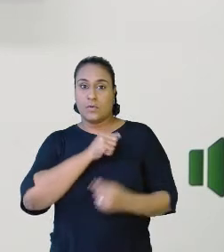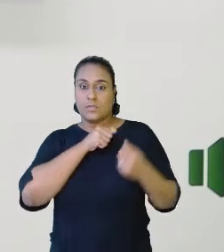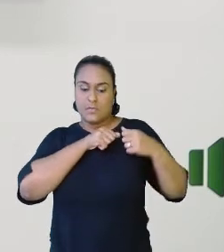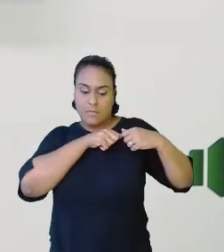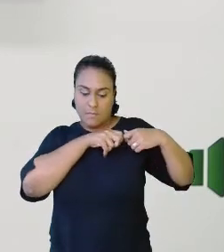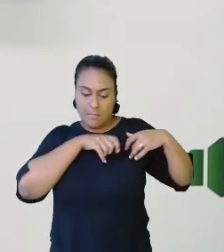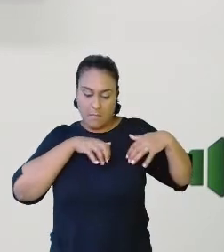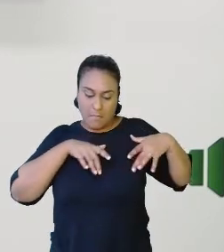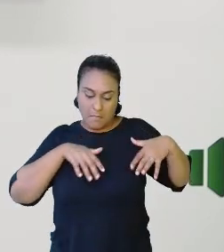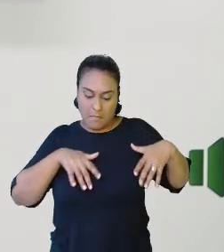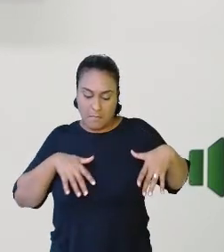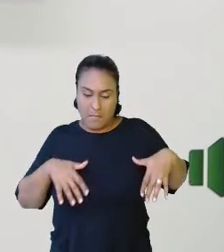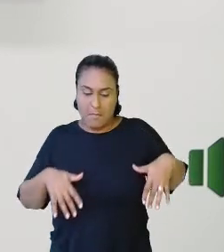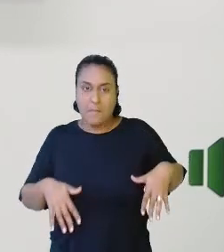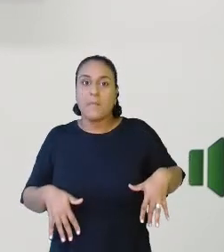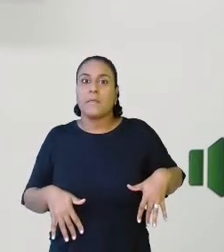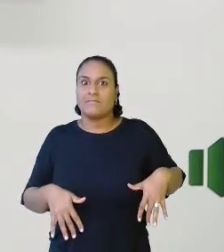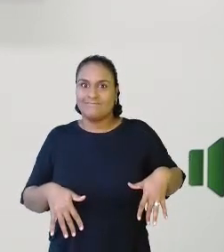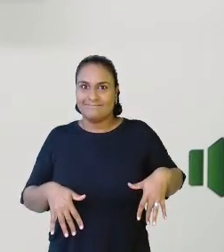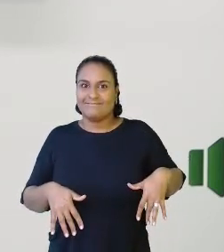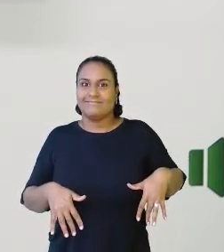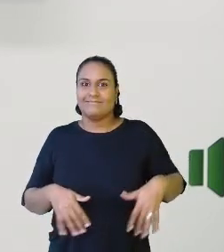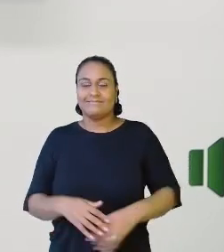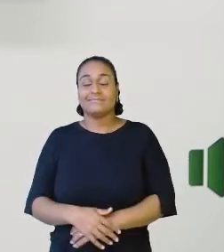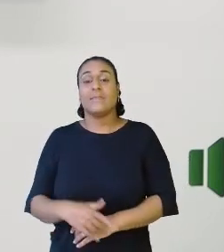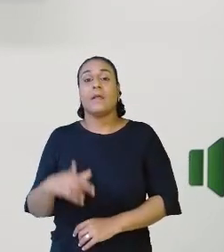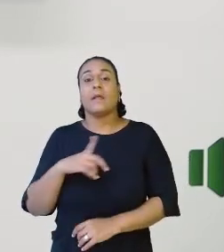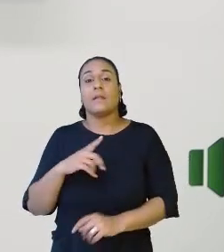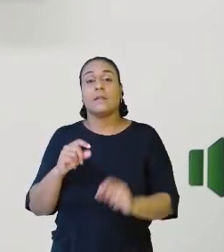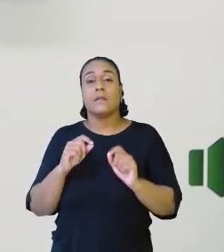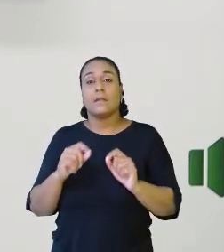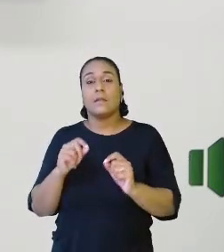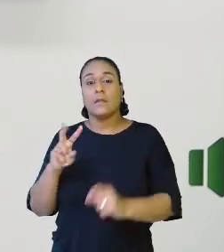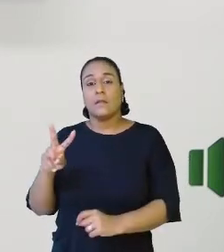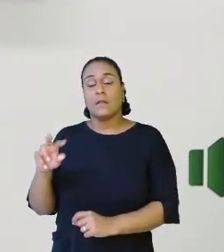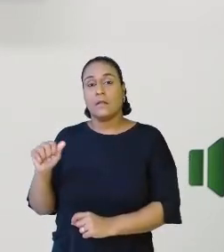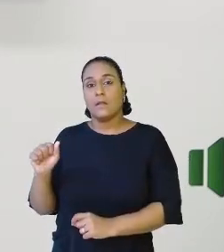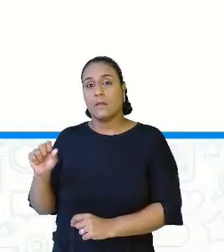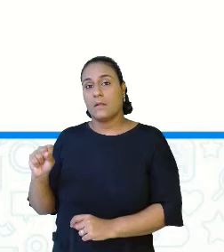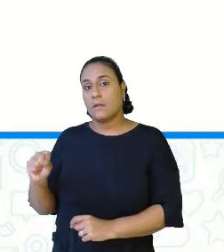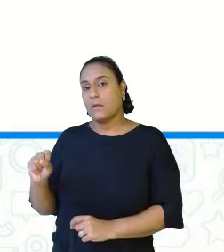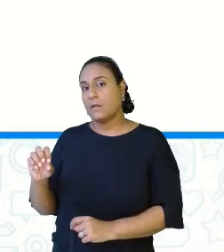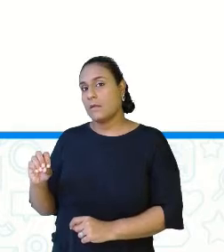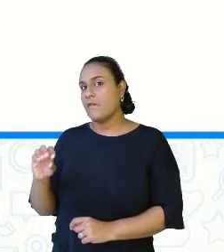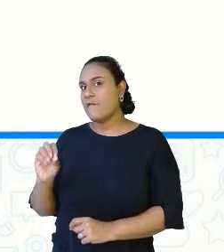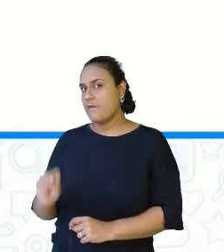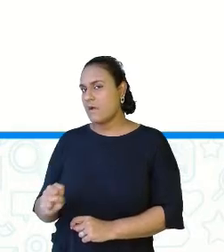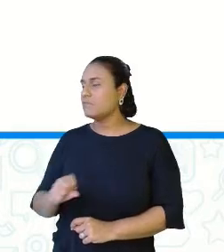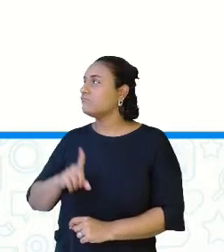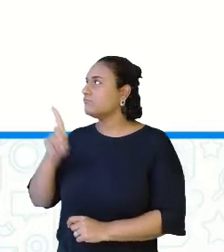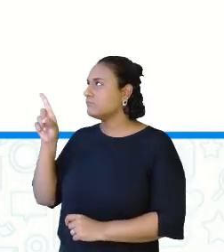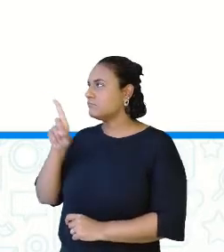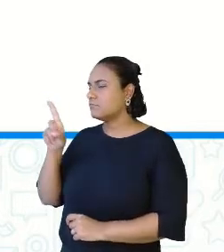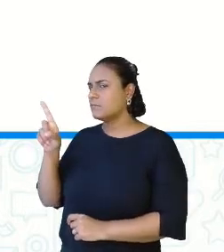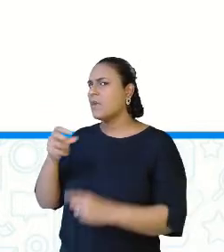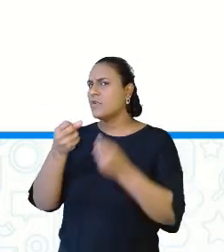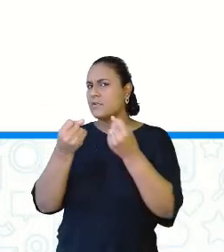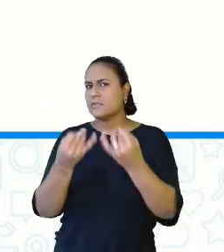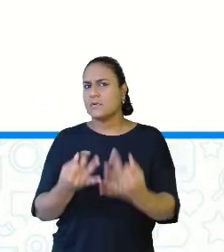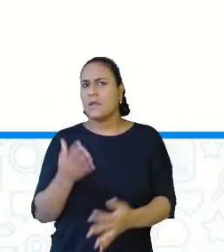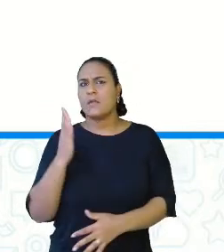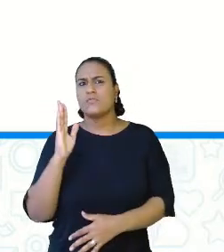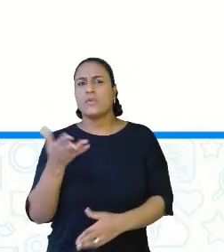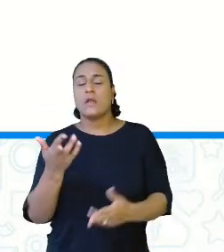órgãos e tecidos. E nós temos os vasos capilares, que eu falei, ó. E aí eles vão fazer,